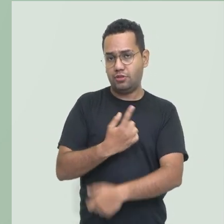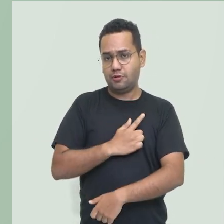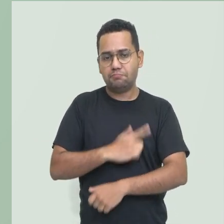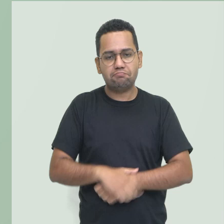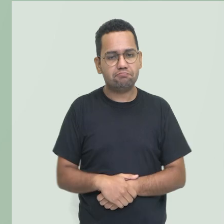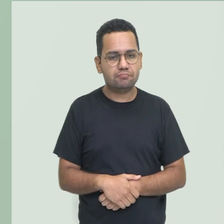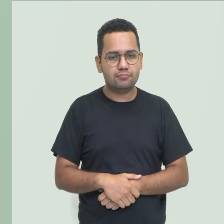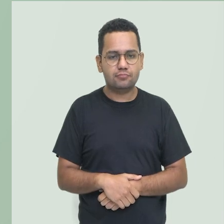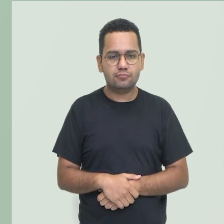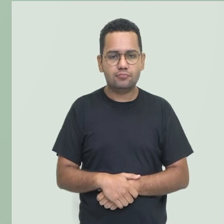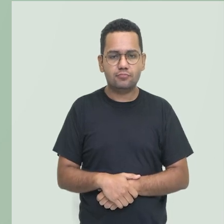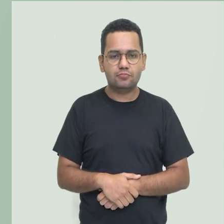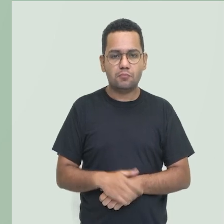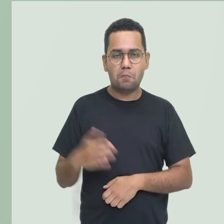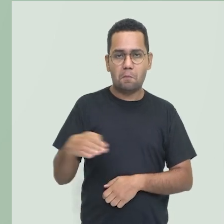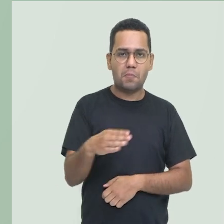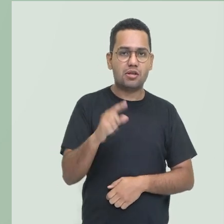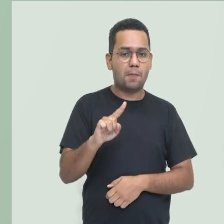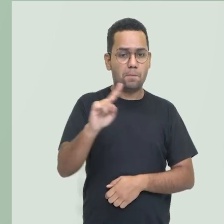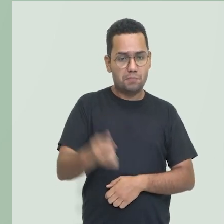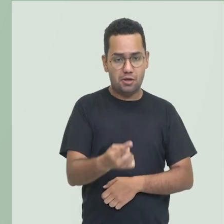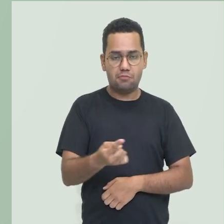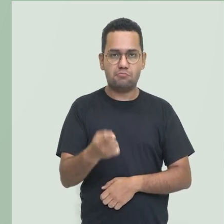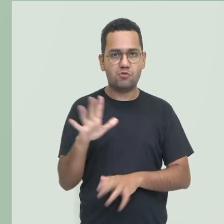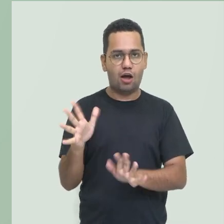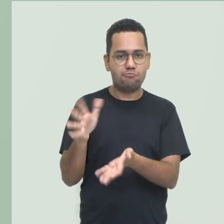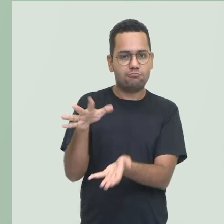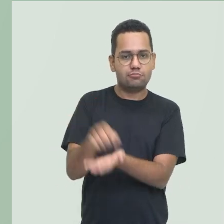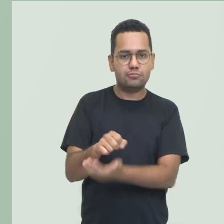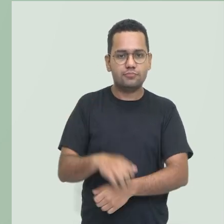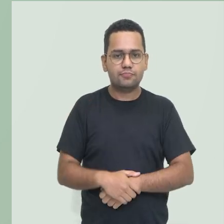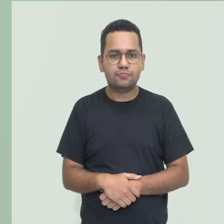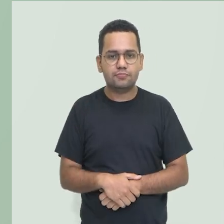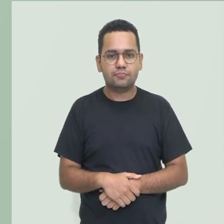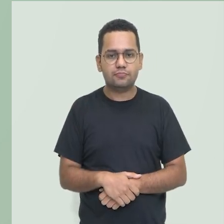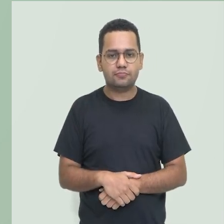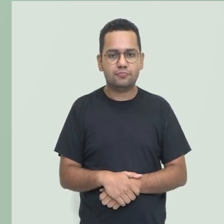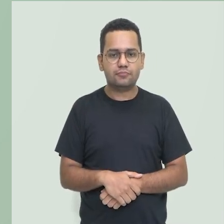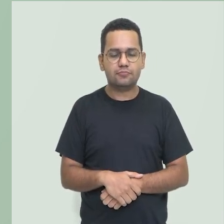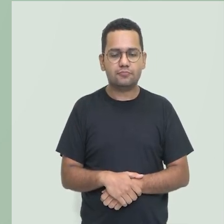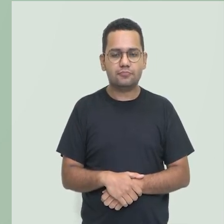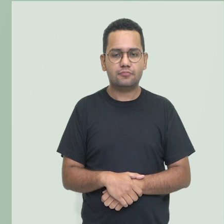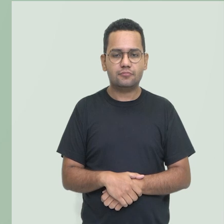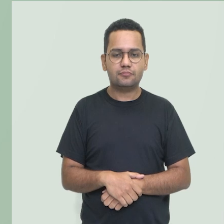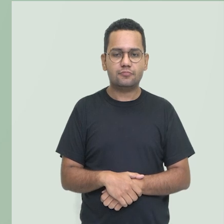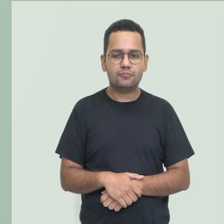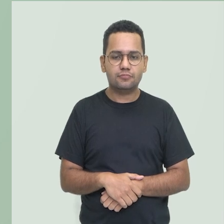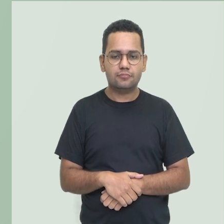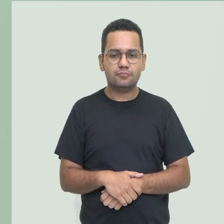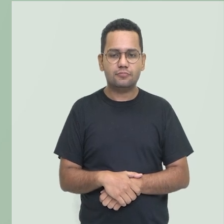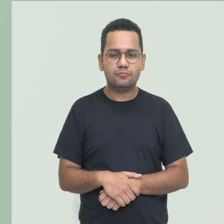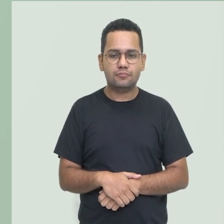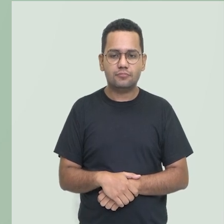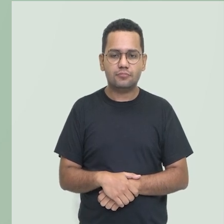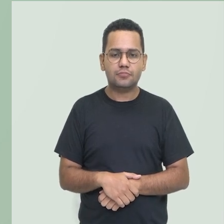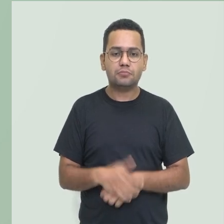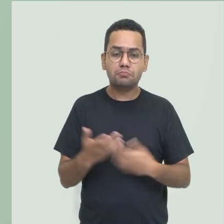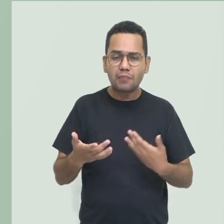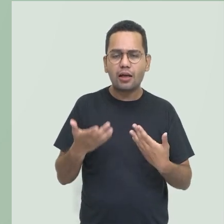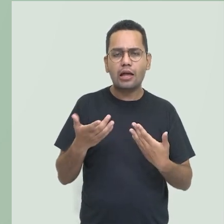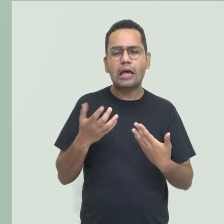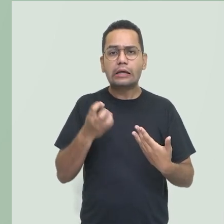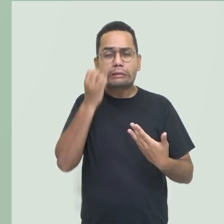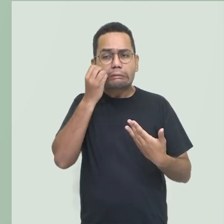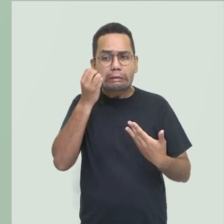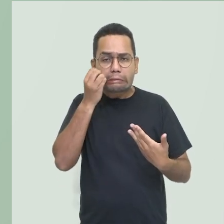Nós temos aí 1.000 peixes catalogados, cerca de... É importante que isso aí seja calculado em cima de estimativas,